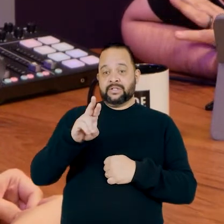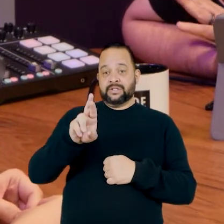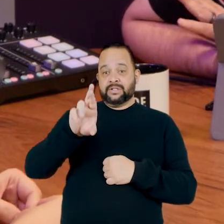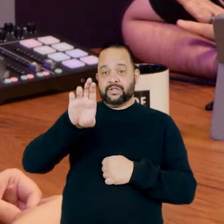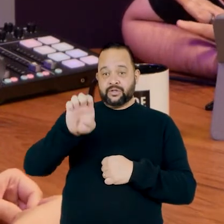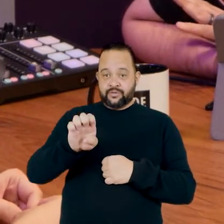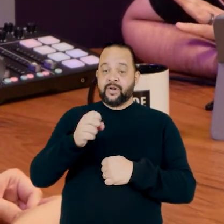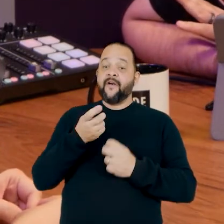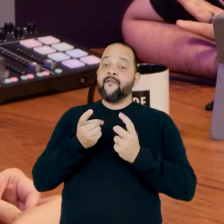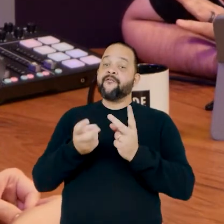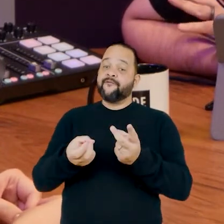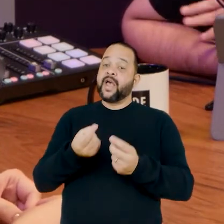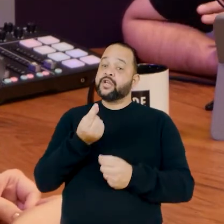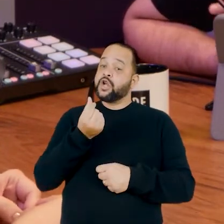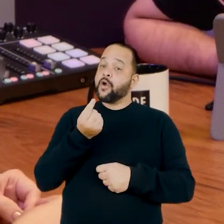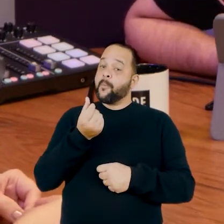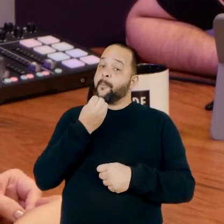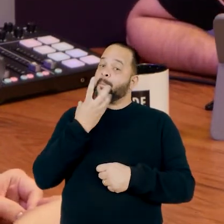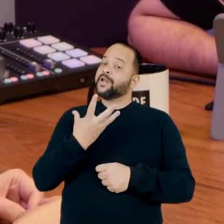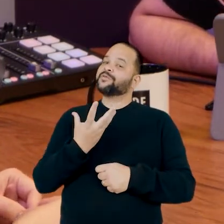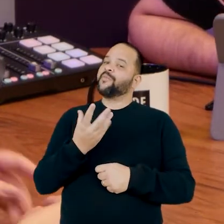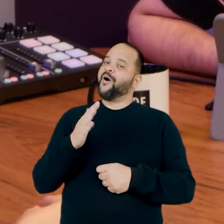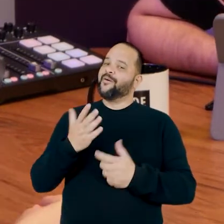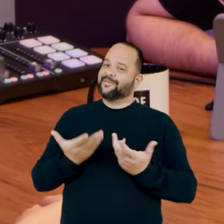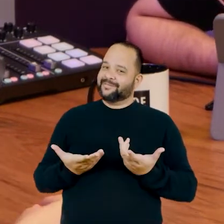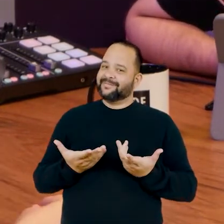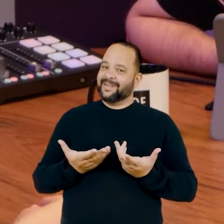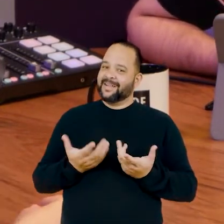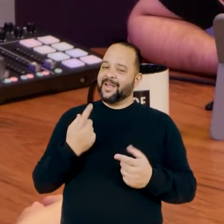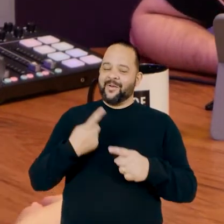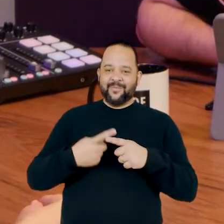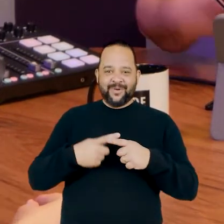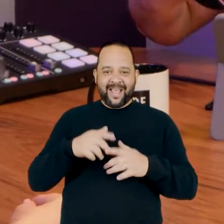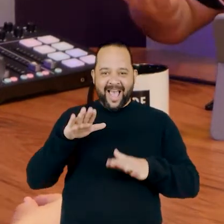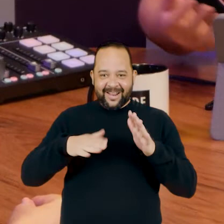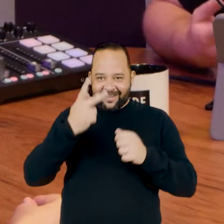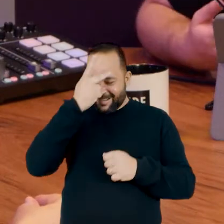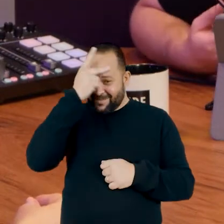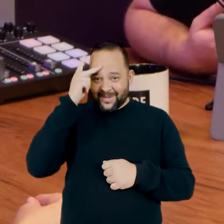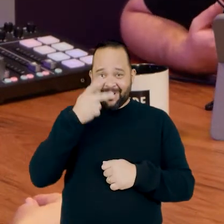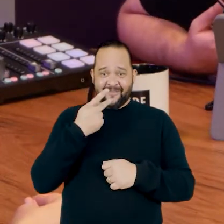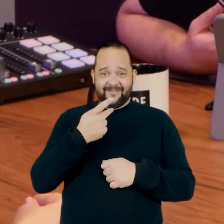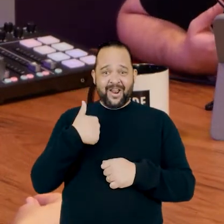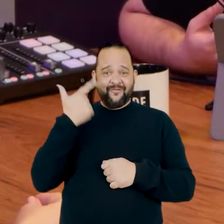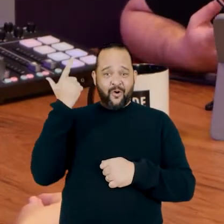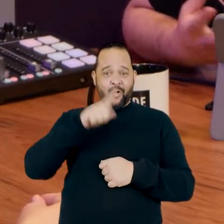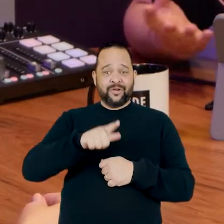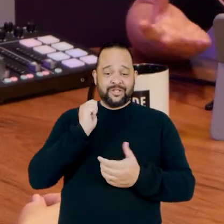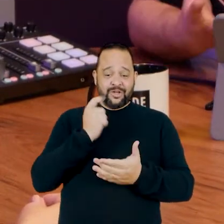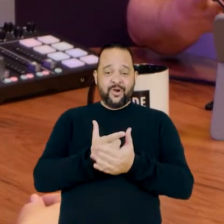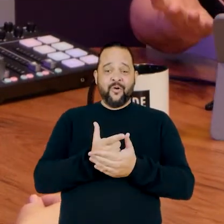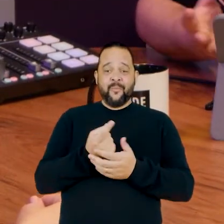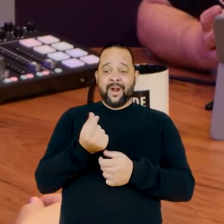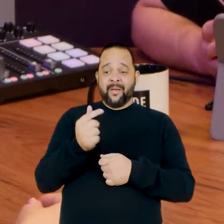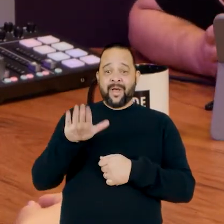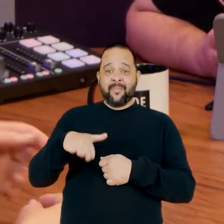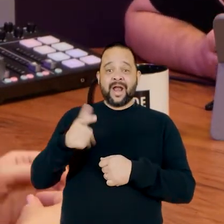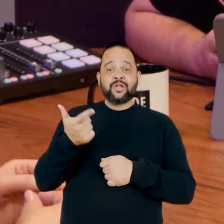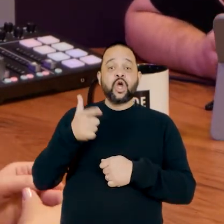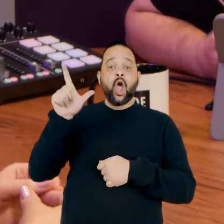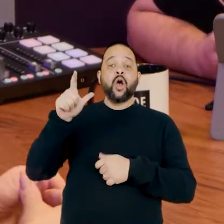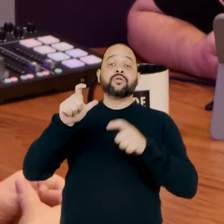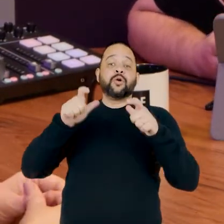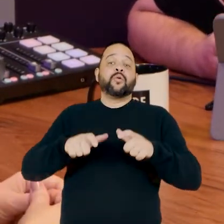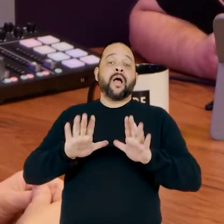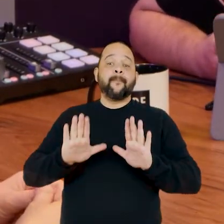vende com bom preço, tá? Eu não quero falar nada, não. É, não, porque às vezes você fala, não, putz, eu vou conseguir mais barato em outro lugar, tal. A loja